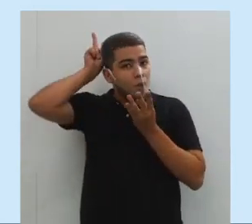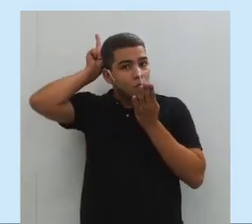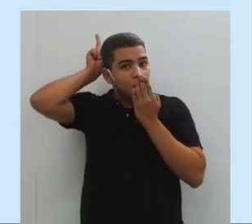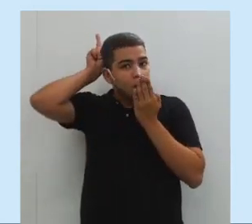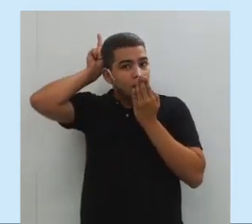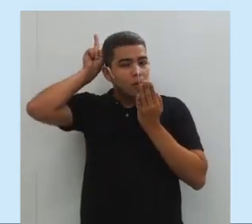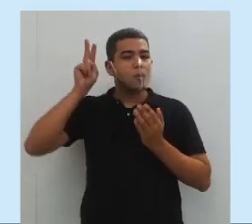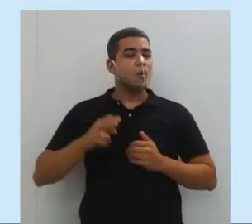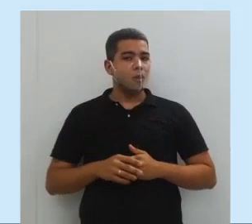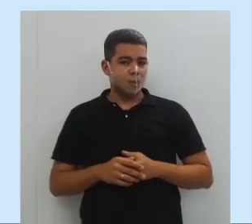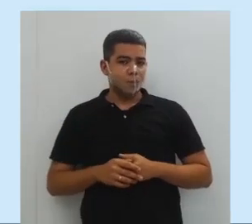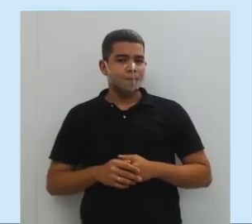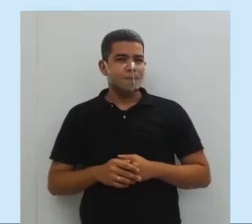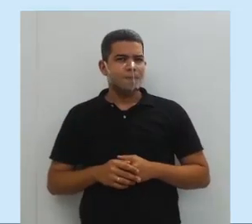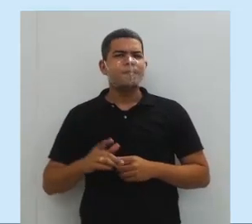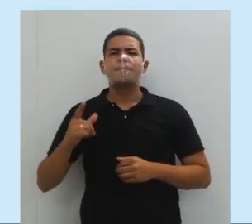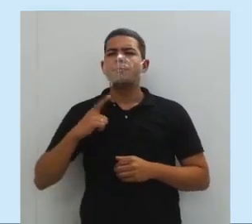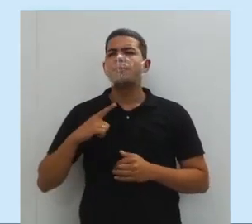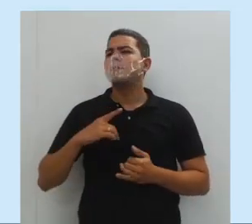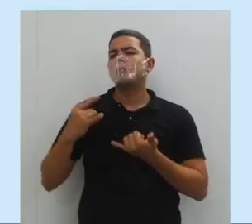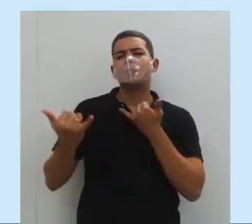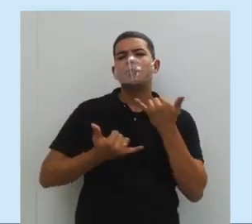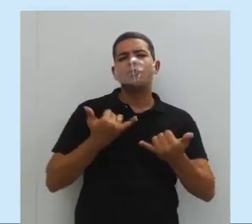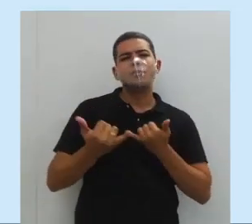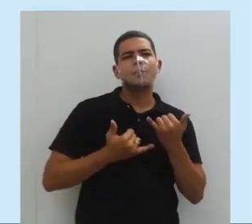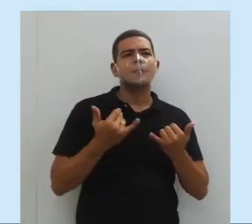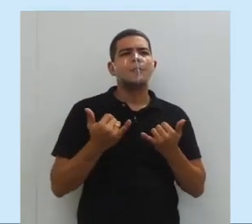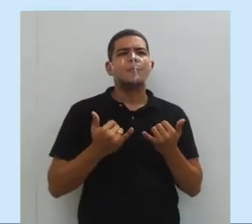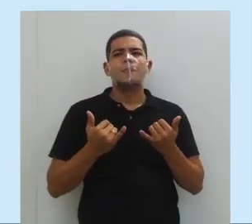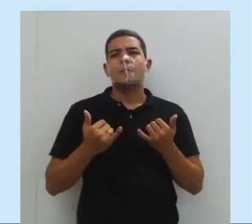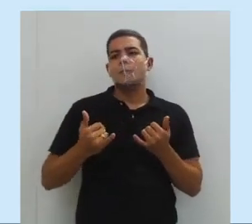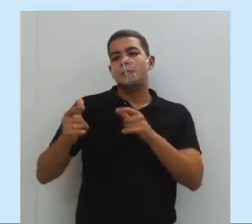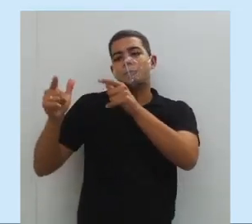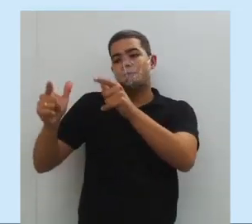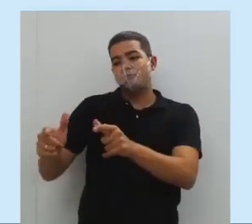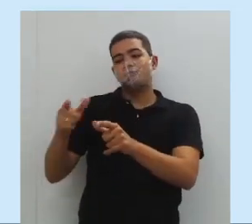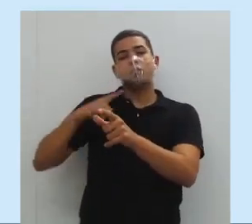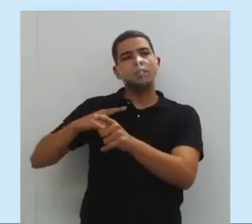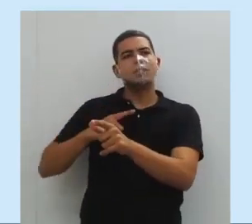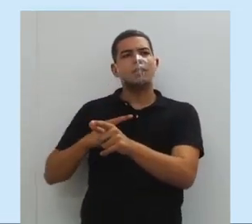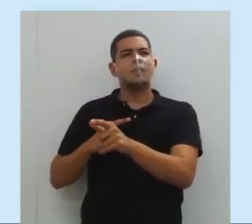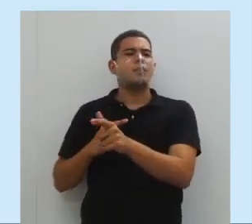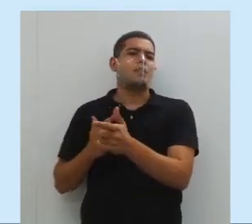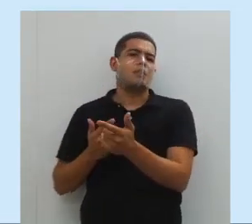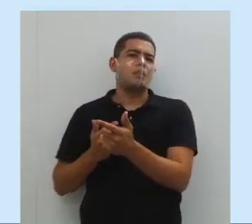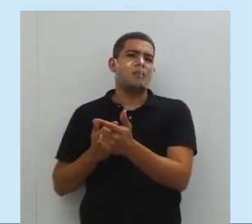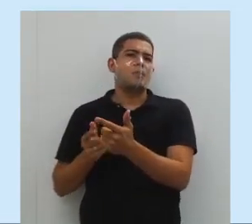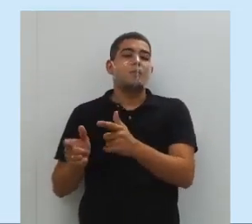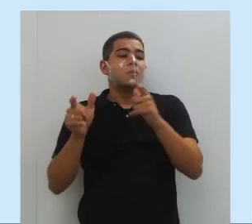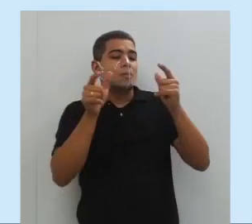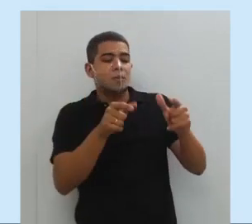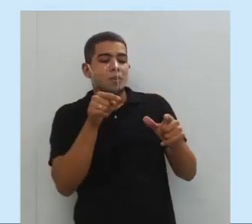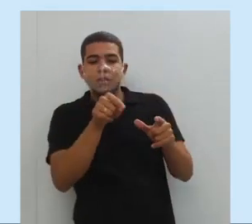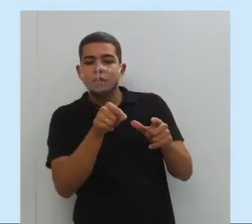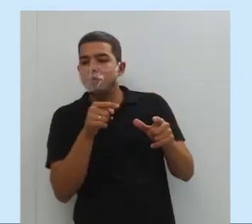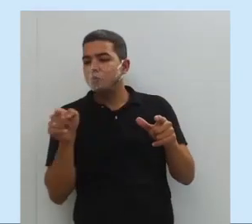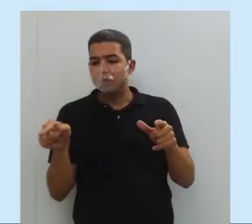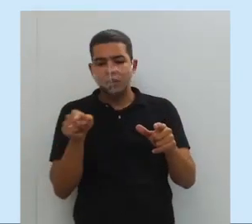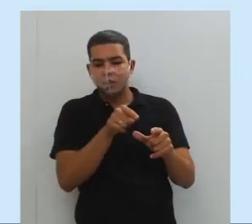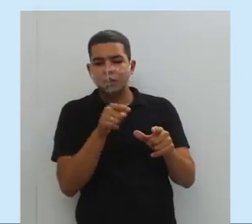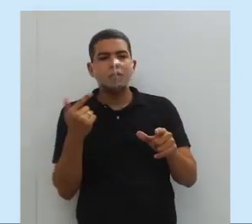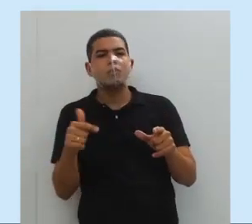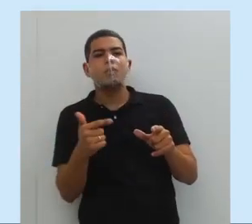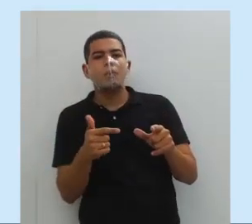em vários lugares do Brasil, vão ter joguinhos que de repente são vivenciados em diversas regiões, como tem joguinhos que são vivenciados